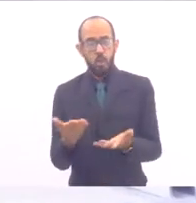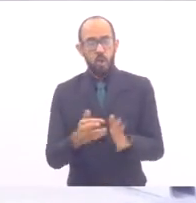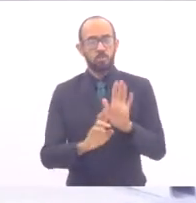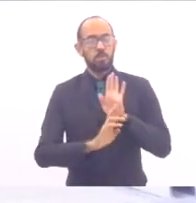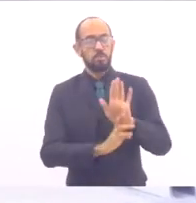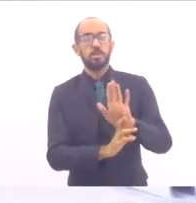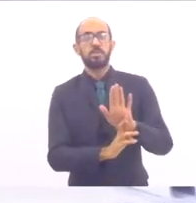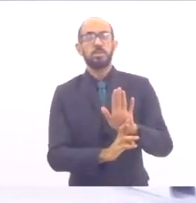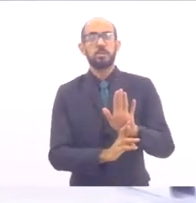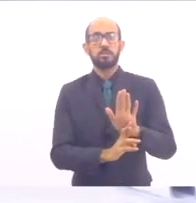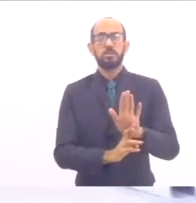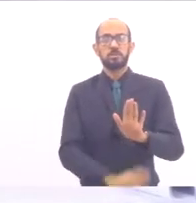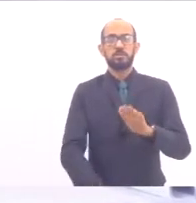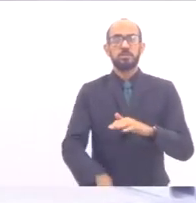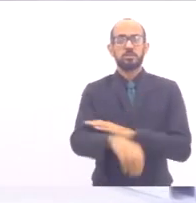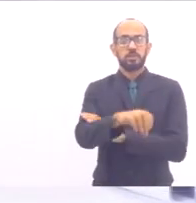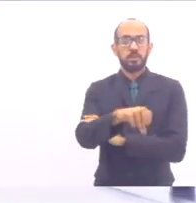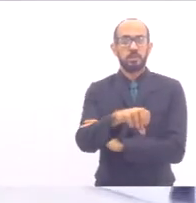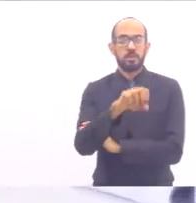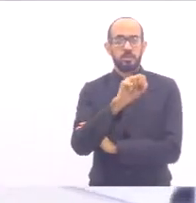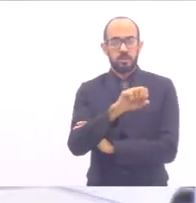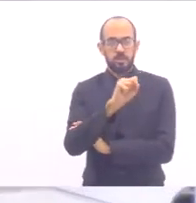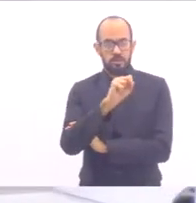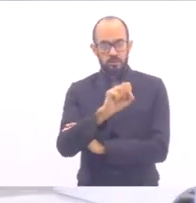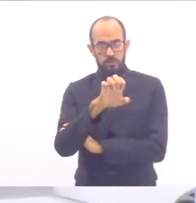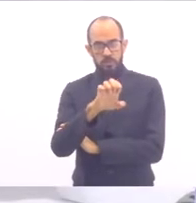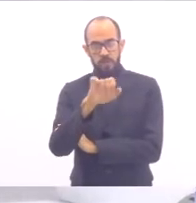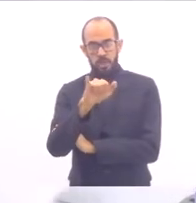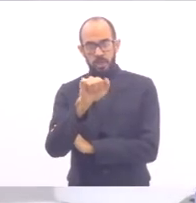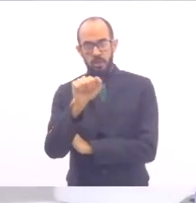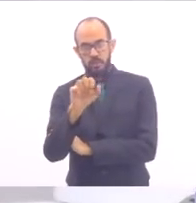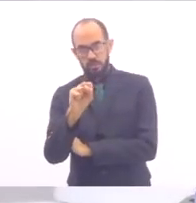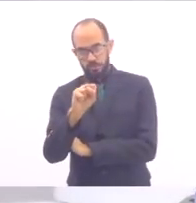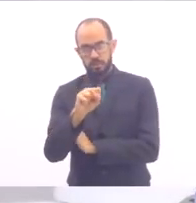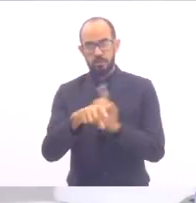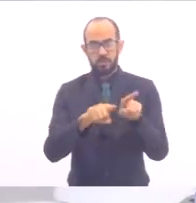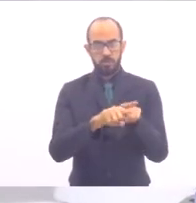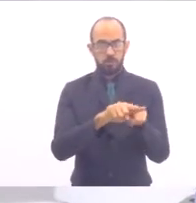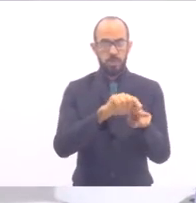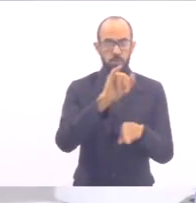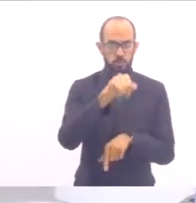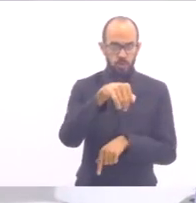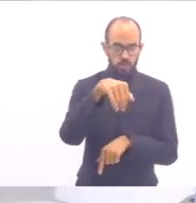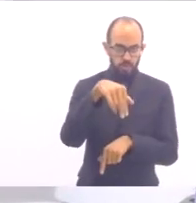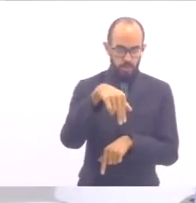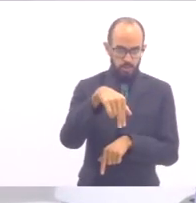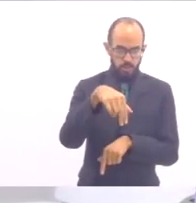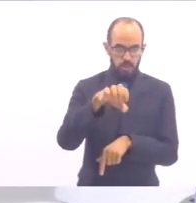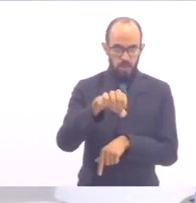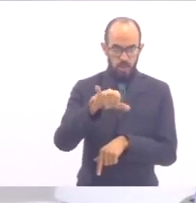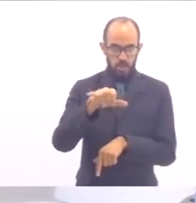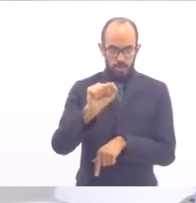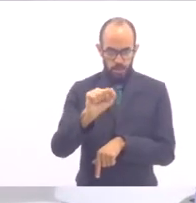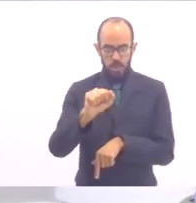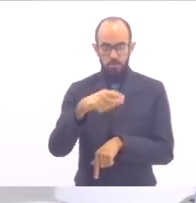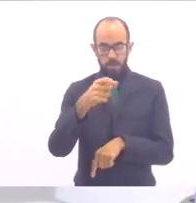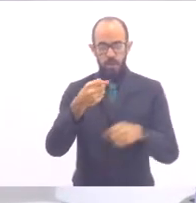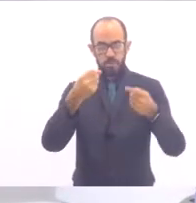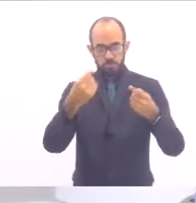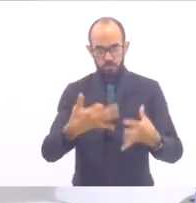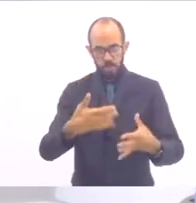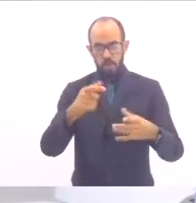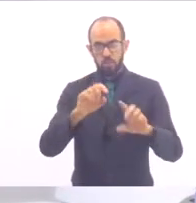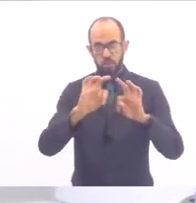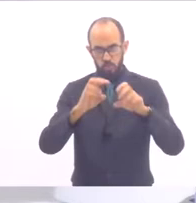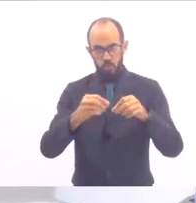representantes da CEAS e do INEA para comentarem o que foi dito aqui pelas cooperativas e